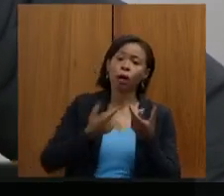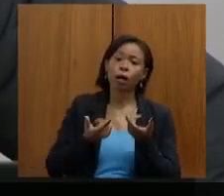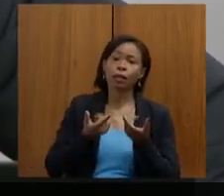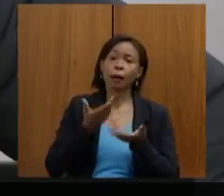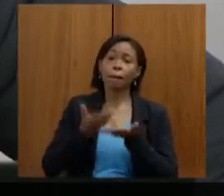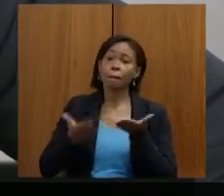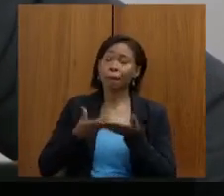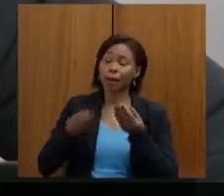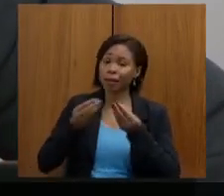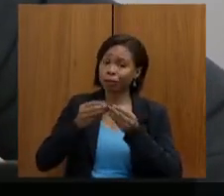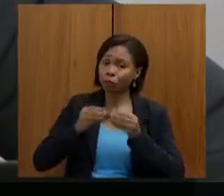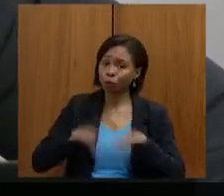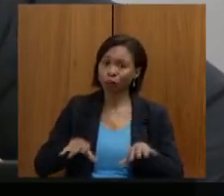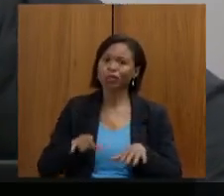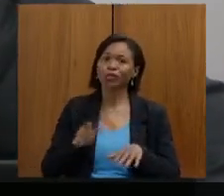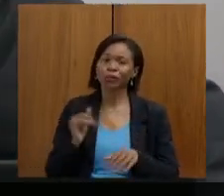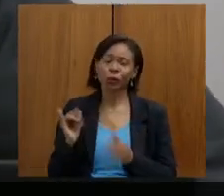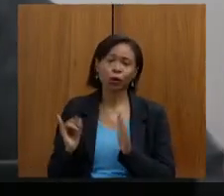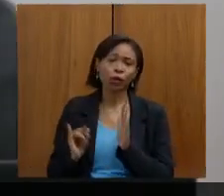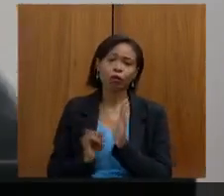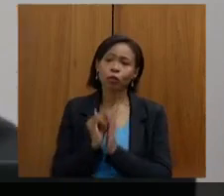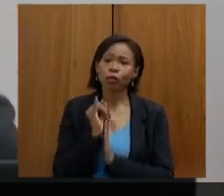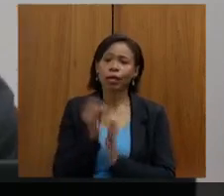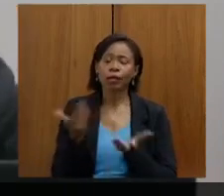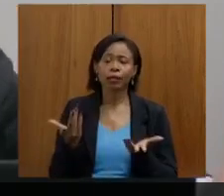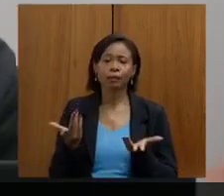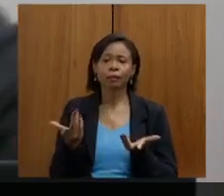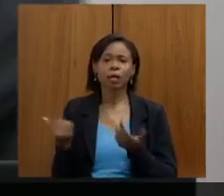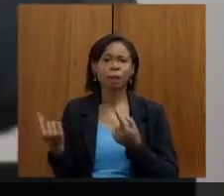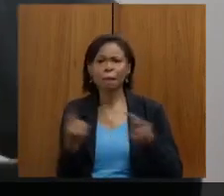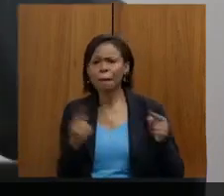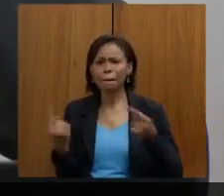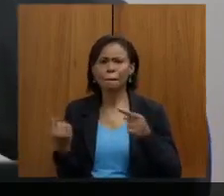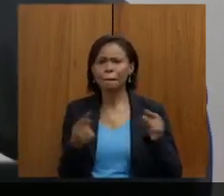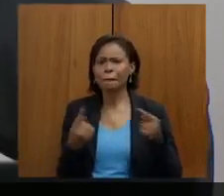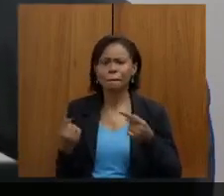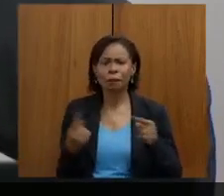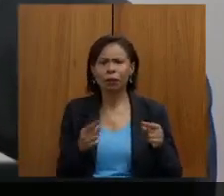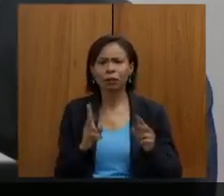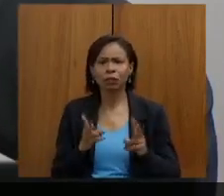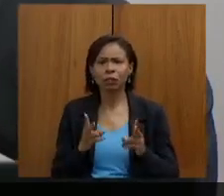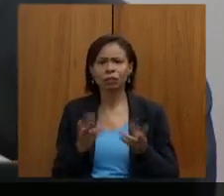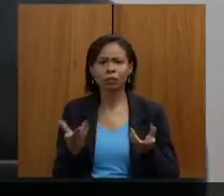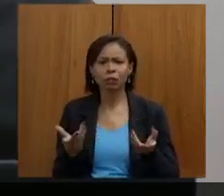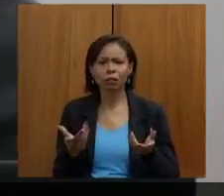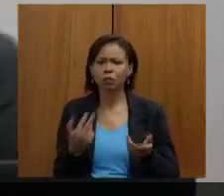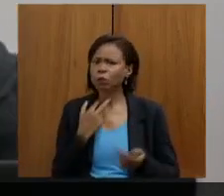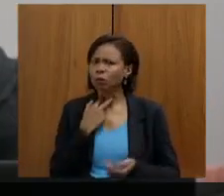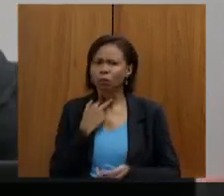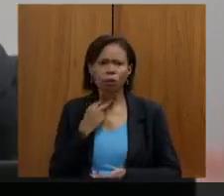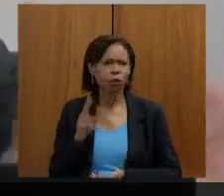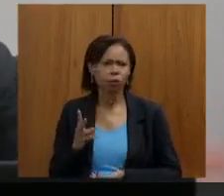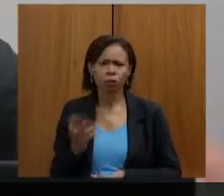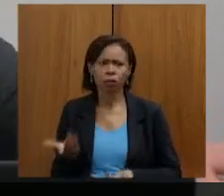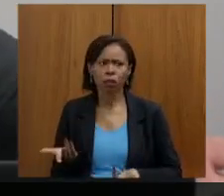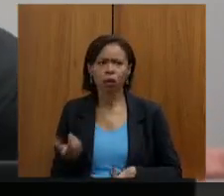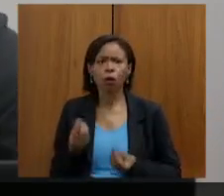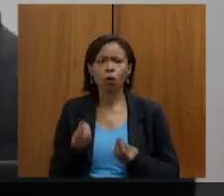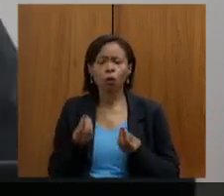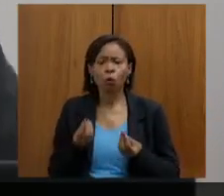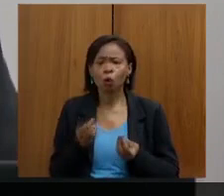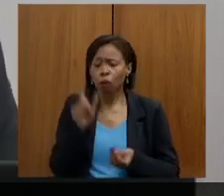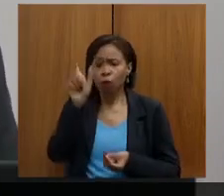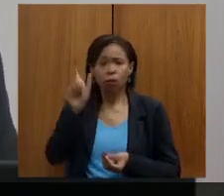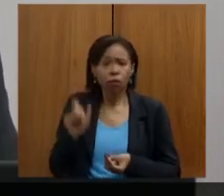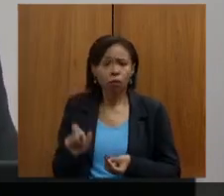impedia o Instituto de Previdência servidores militares E isso não pode continuar do jeito que tá Como é que um cidadão não vai